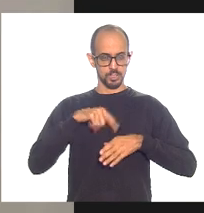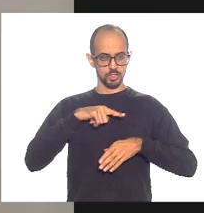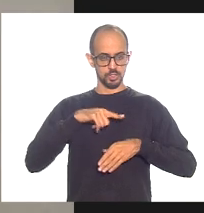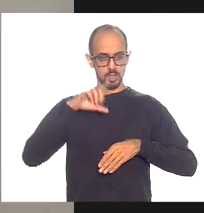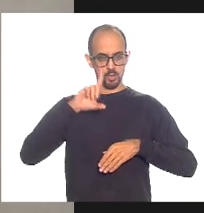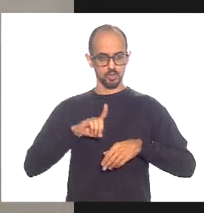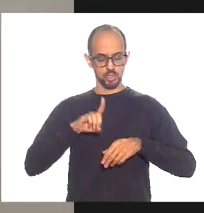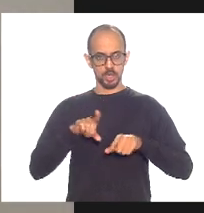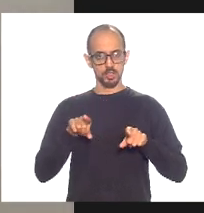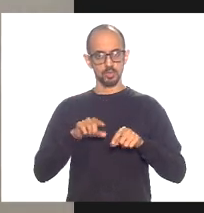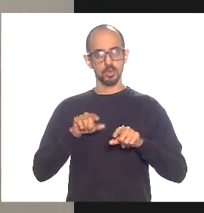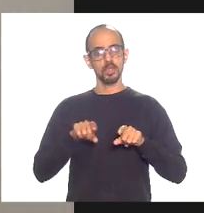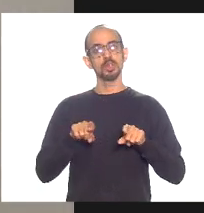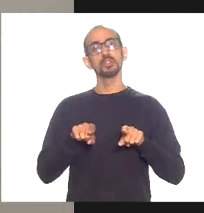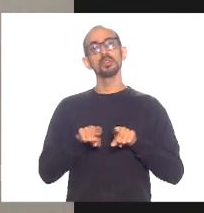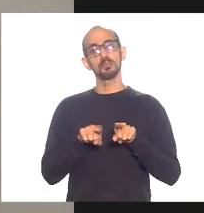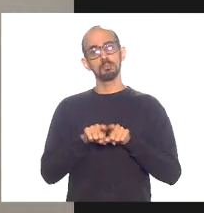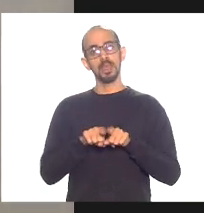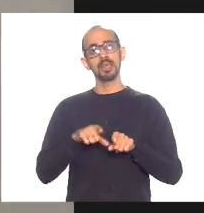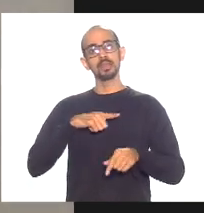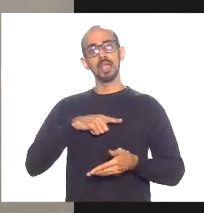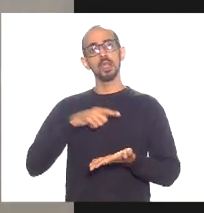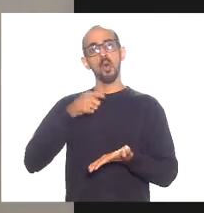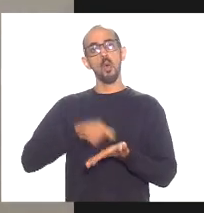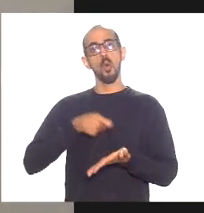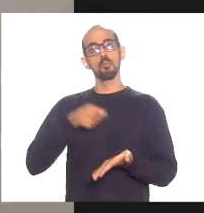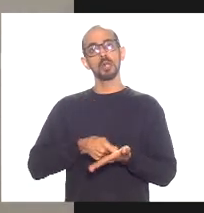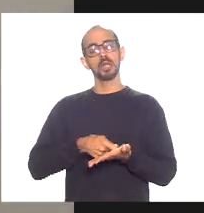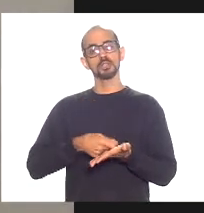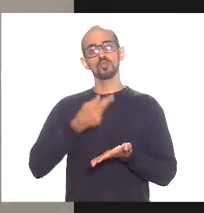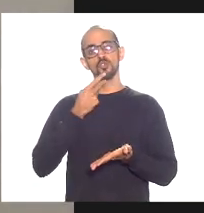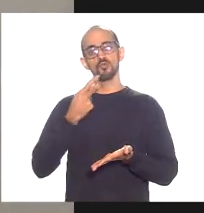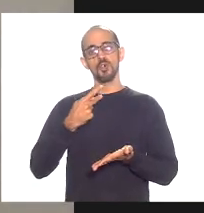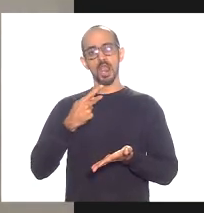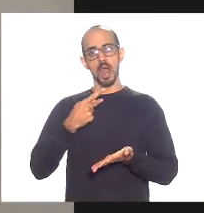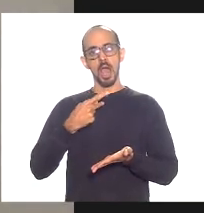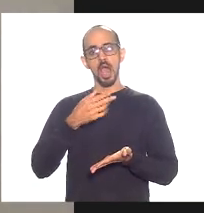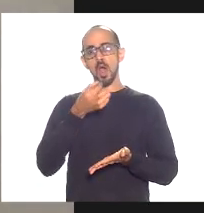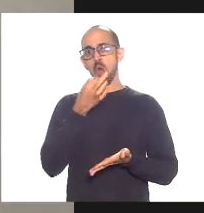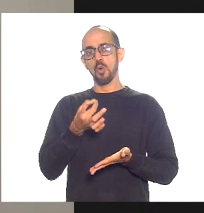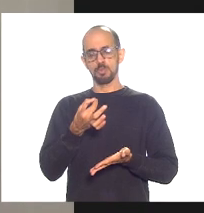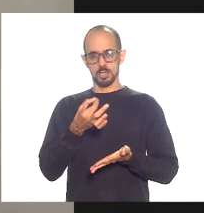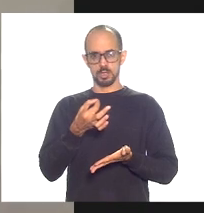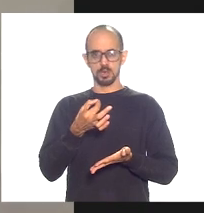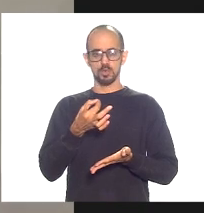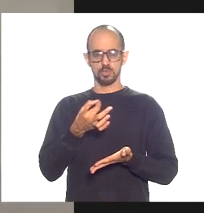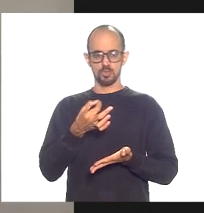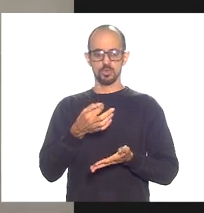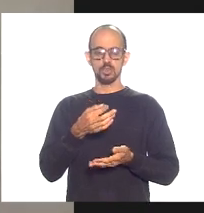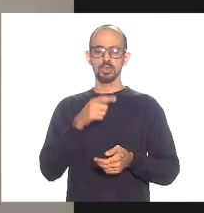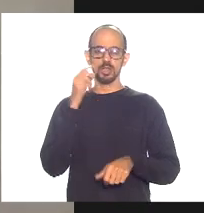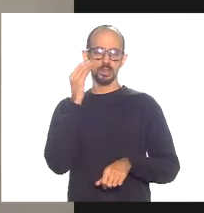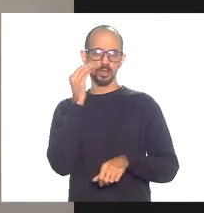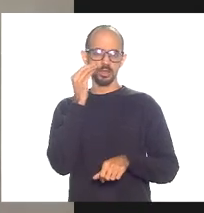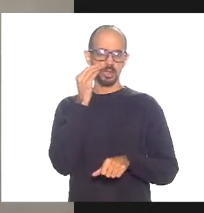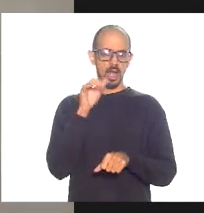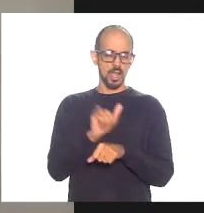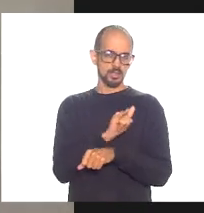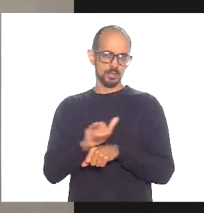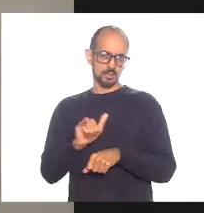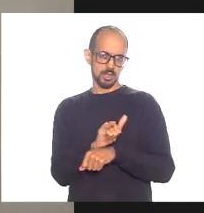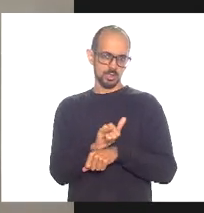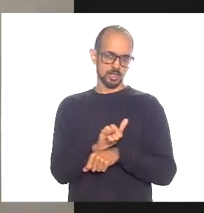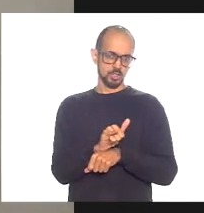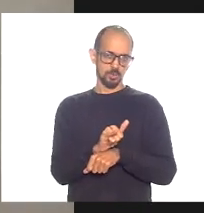que isso, a gente tem o dever de manifestar as nossas opiniões, buscar as articulações necessárias para que